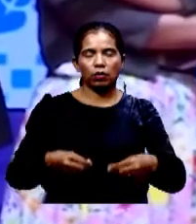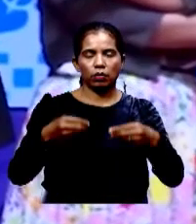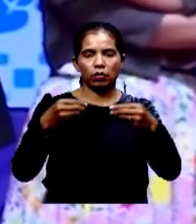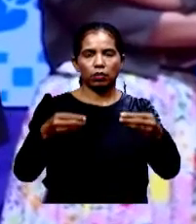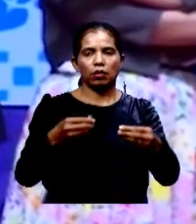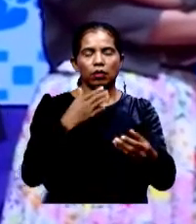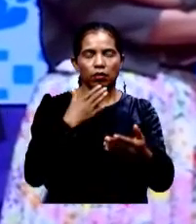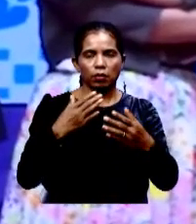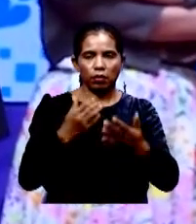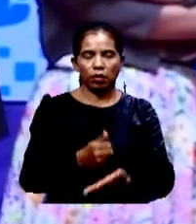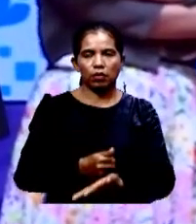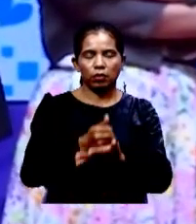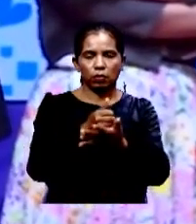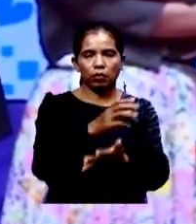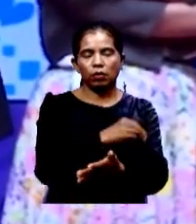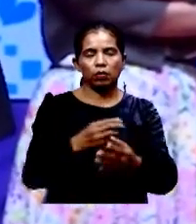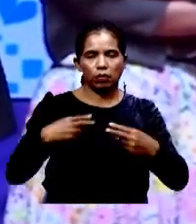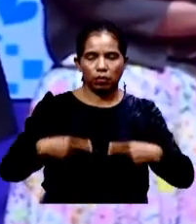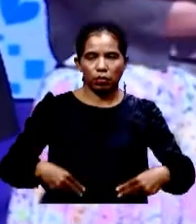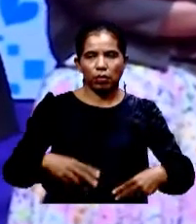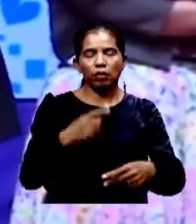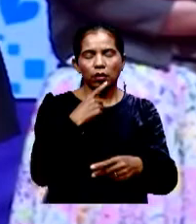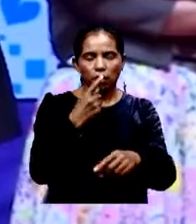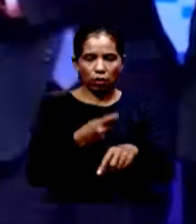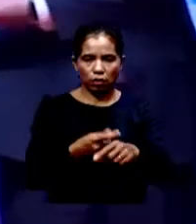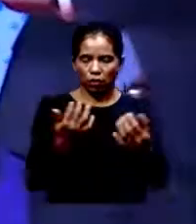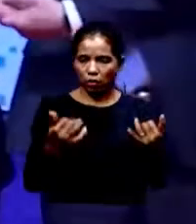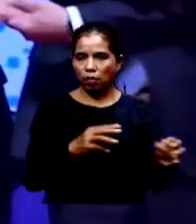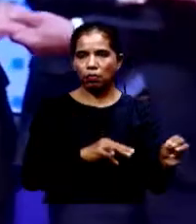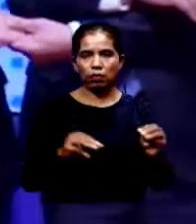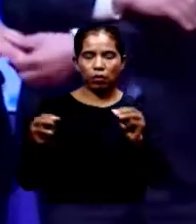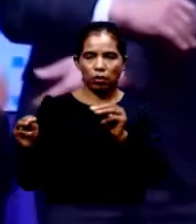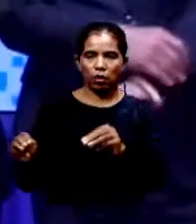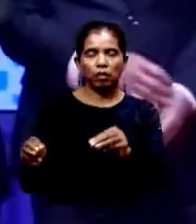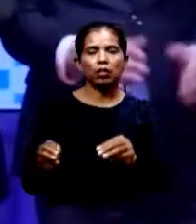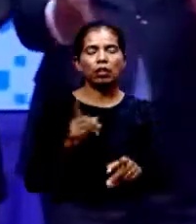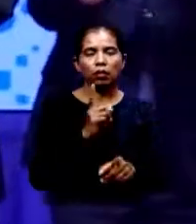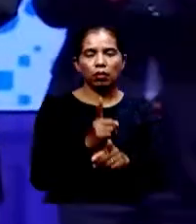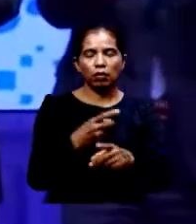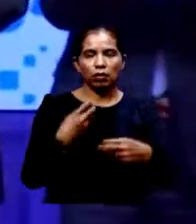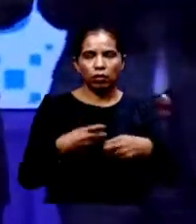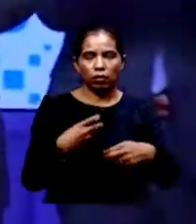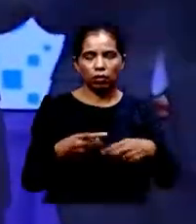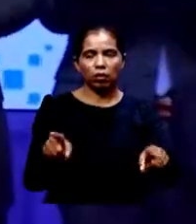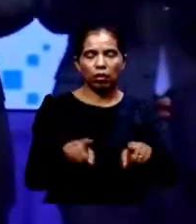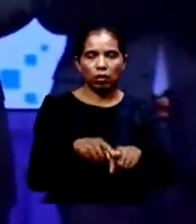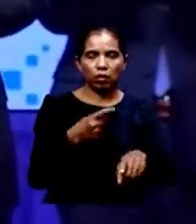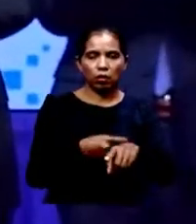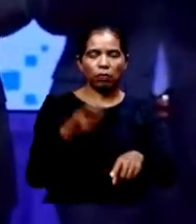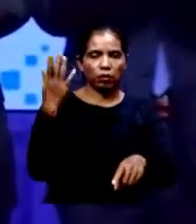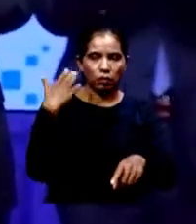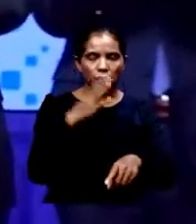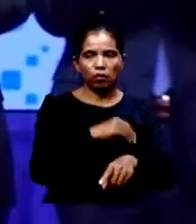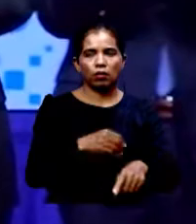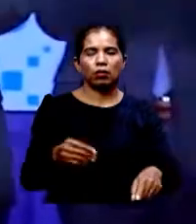suprimento humanitária, mas bem satete situação da Dauni, mudança dramaticamente no pior lio comparo ao tempo anterior,